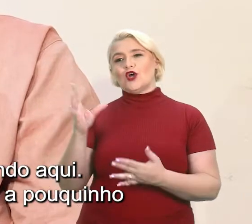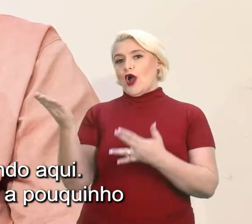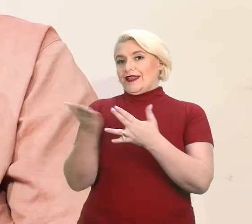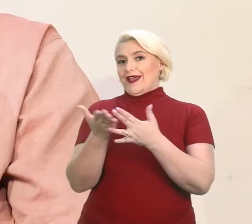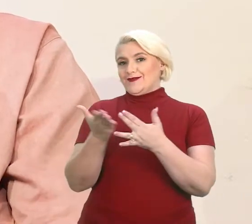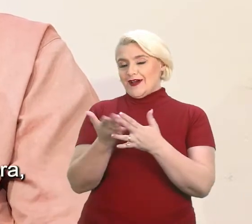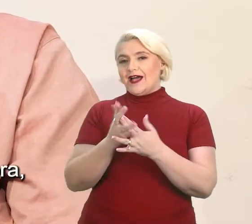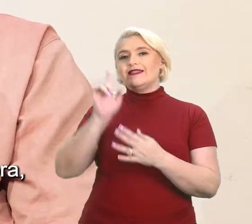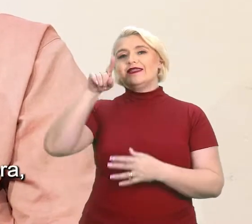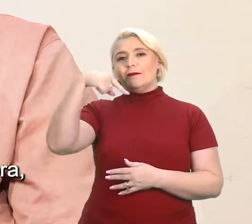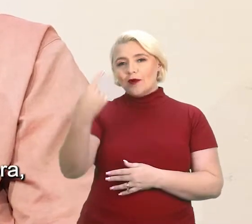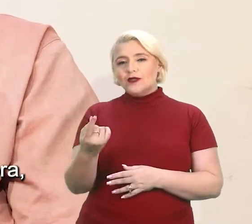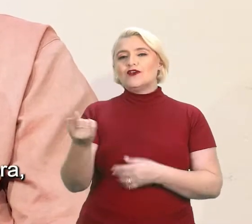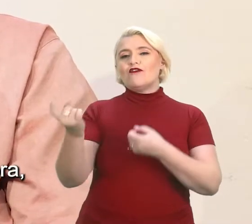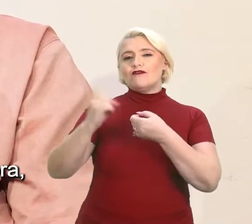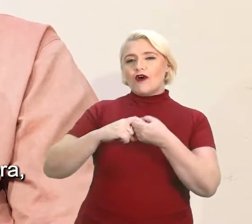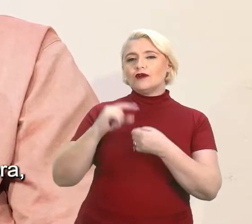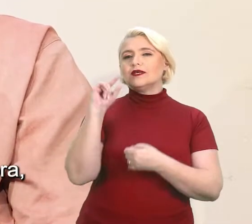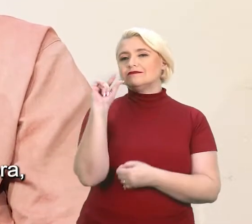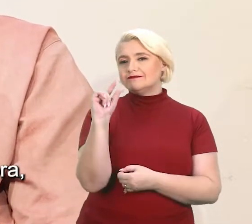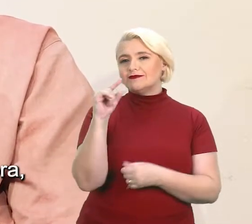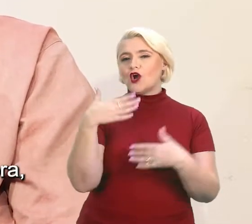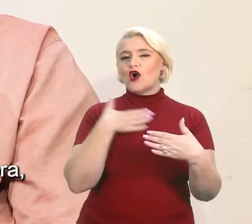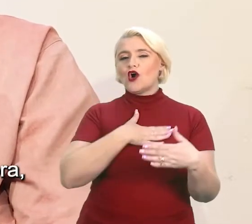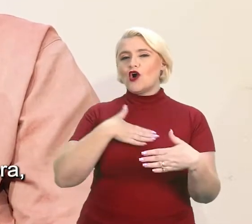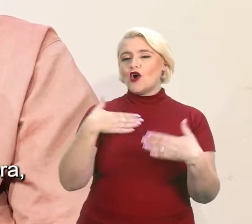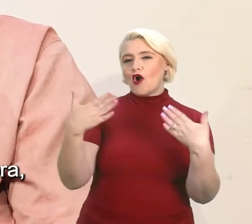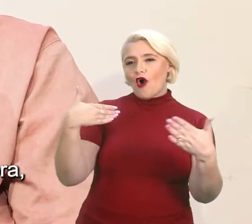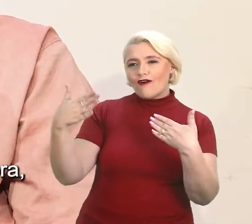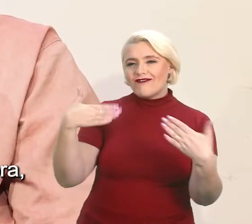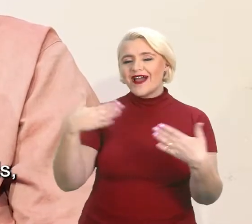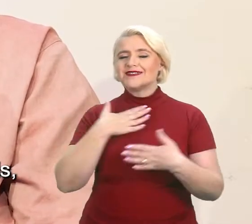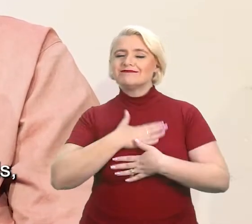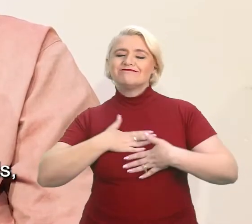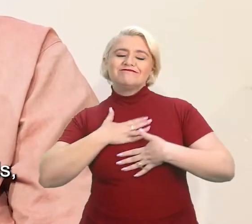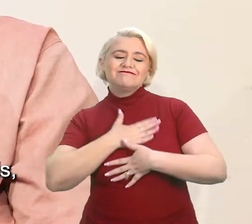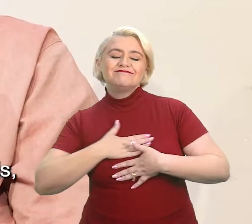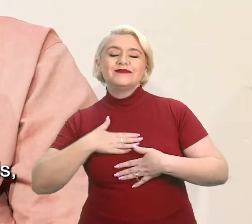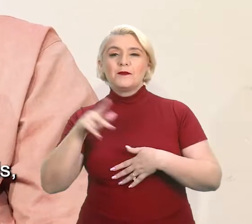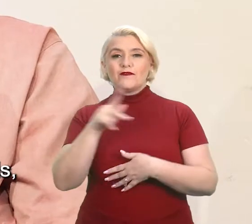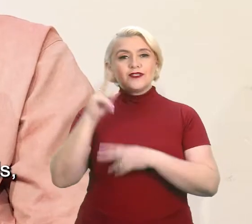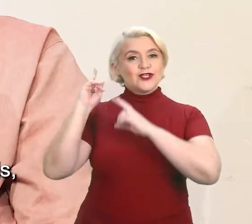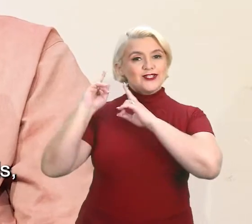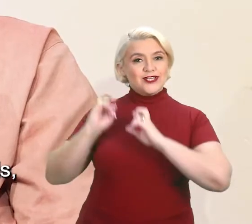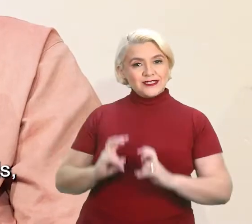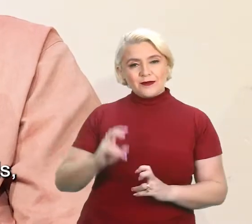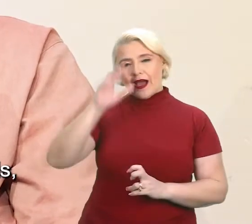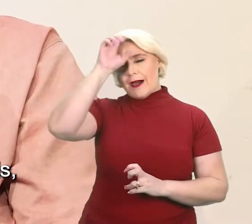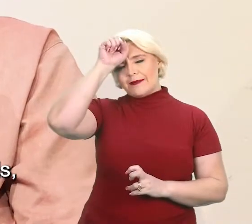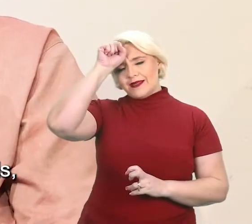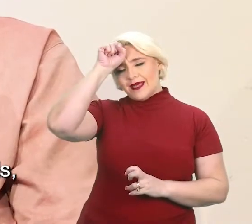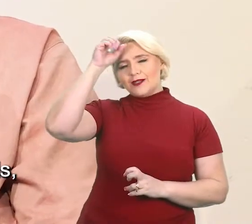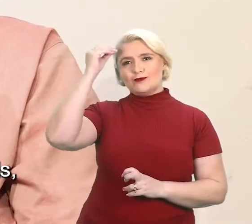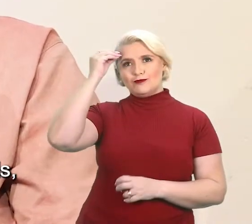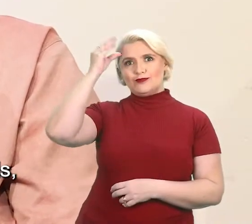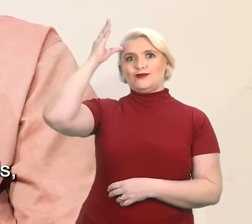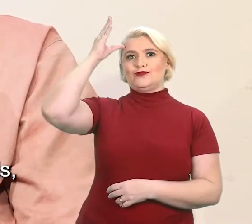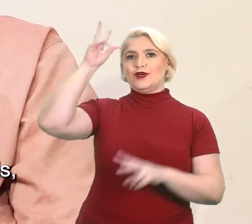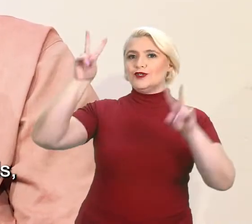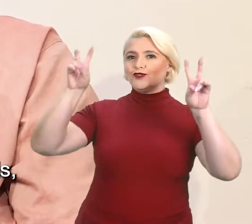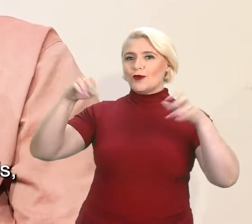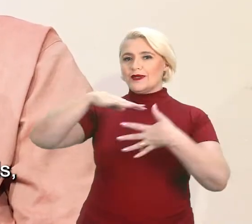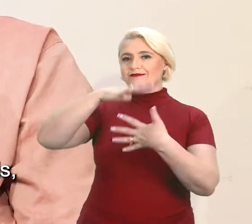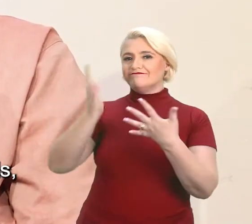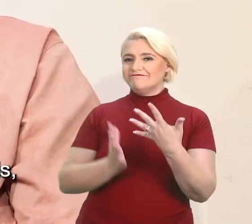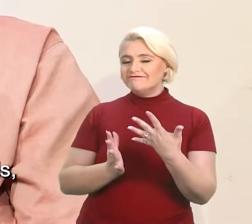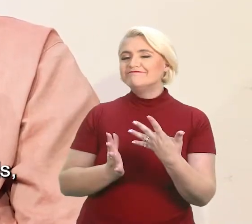a pouquinho nessa conversa gostosa com a professora Gessima Dias, aprendendo muito sobre língua de sinais,